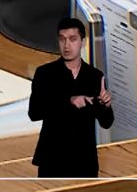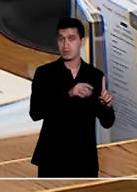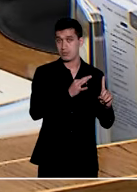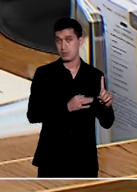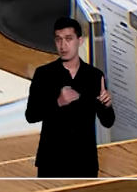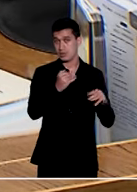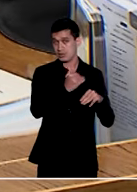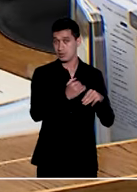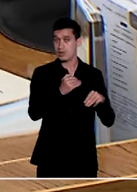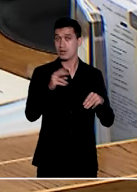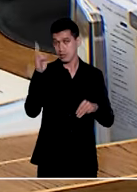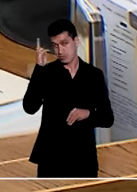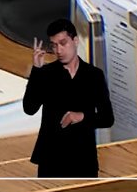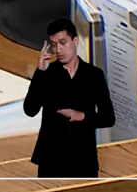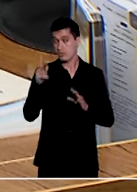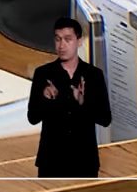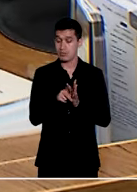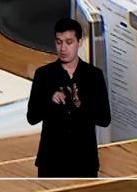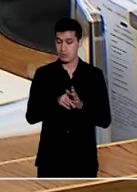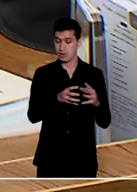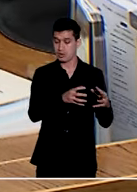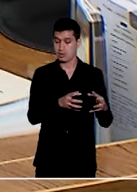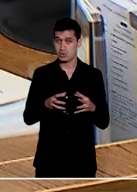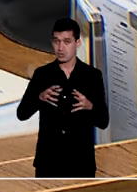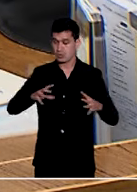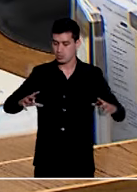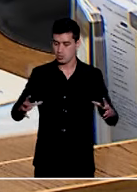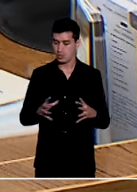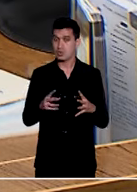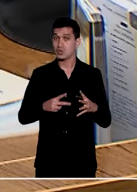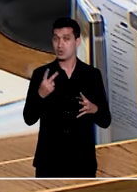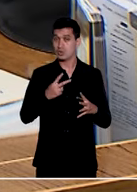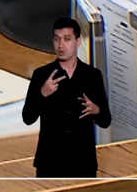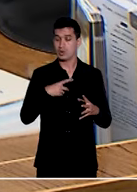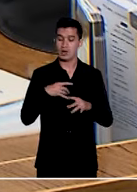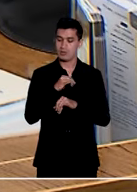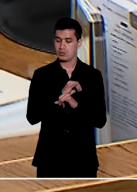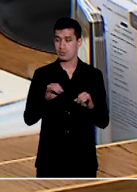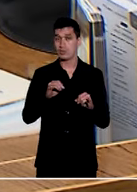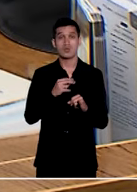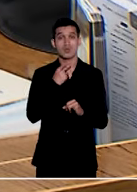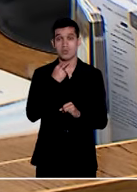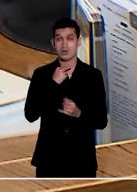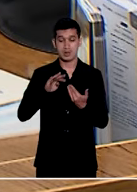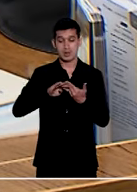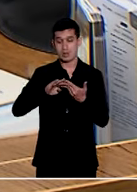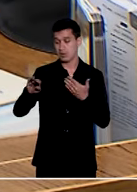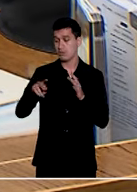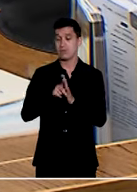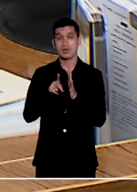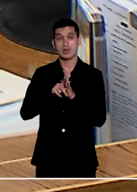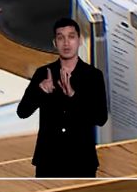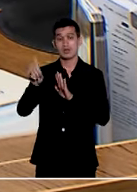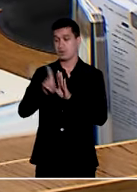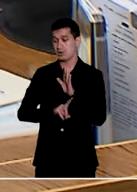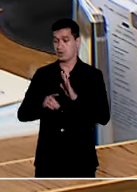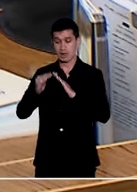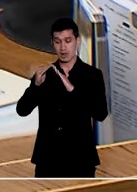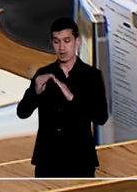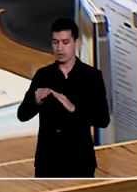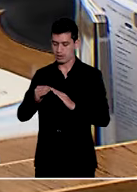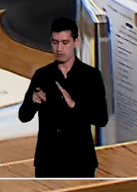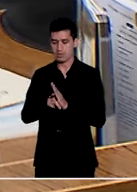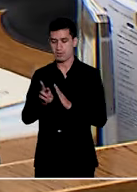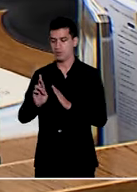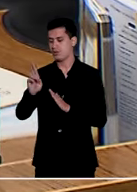segunda sessão possui entendimento no sentido de que não se pode afastar a garantia ao direito de propriedade em toda sua Plenitude